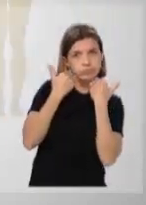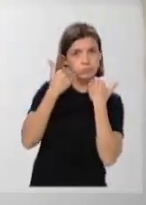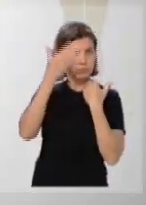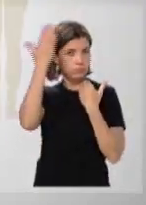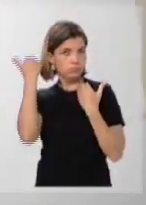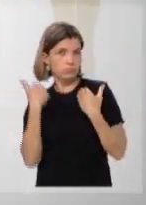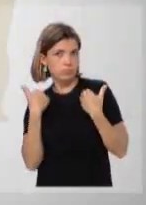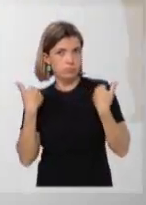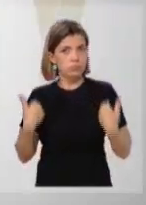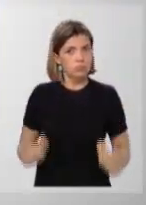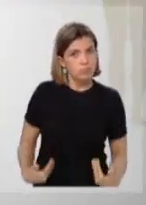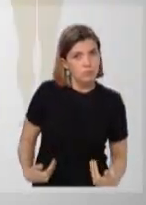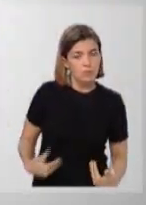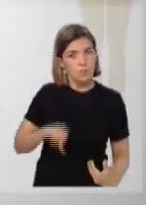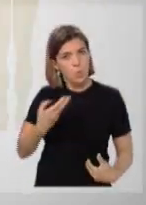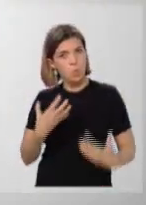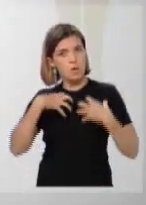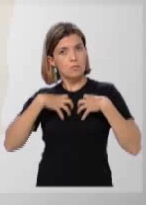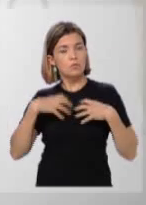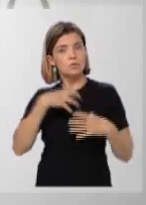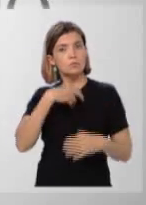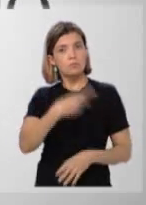gerações.